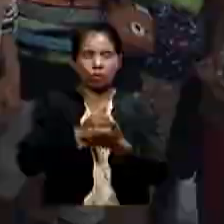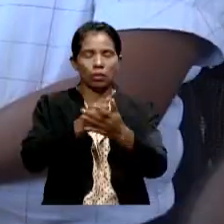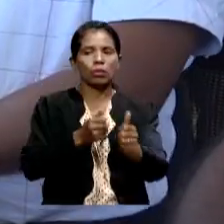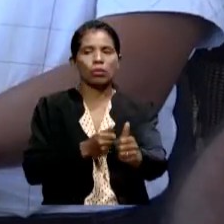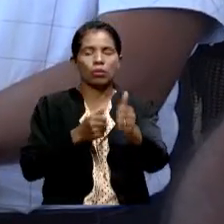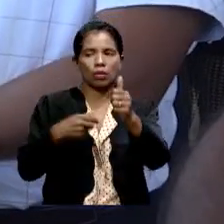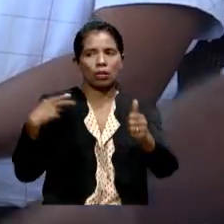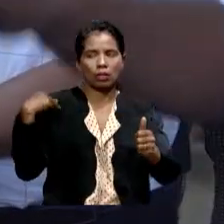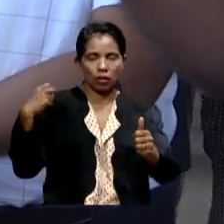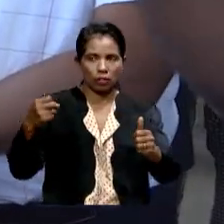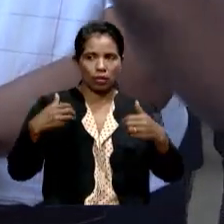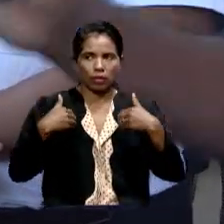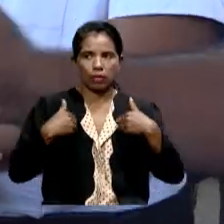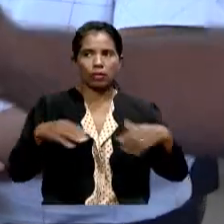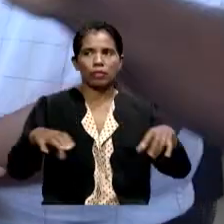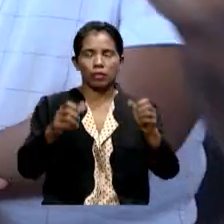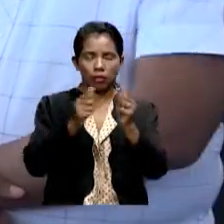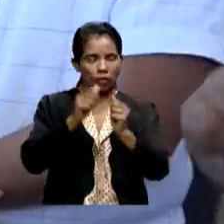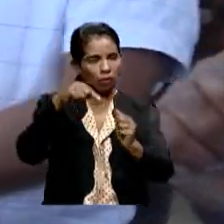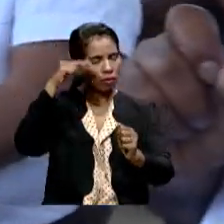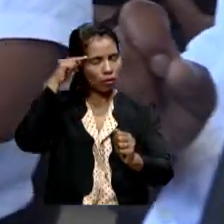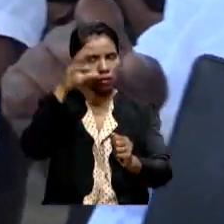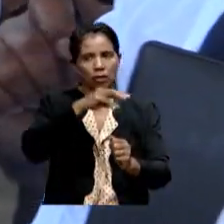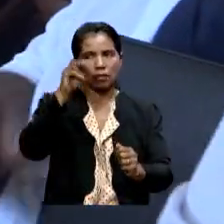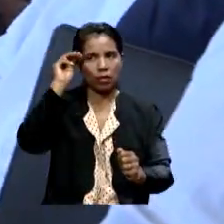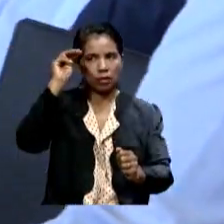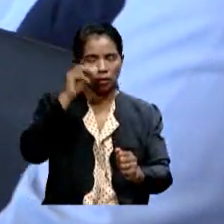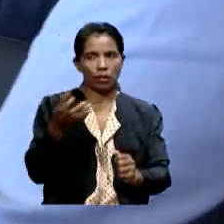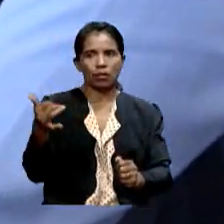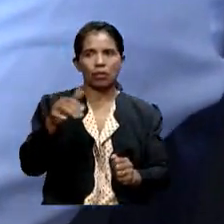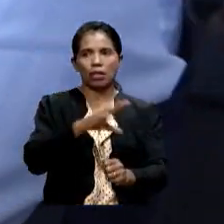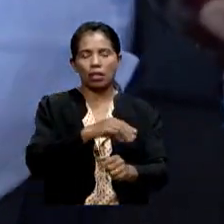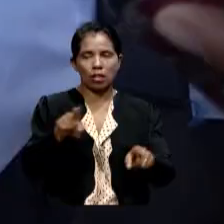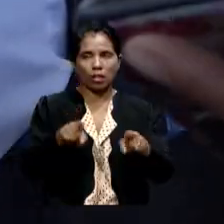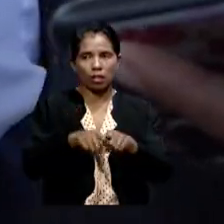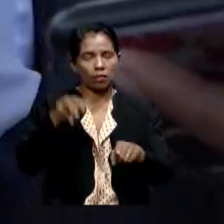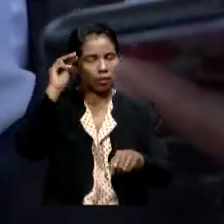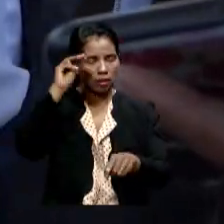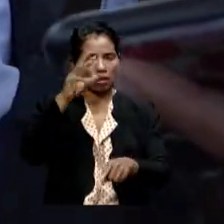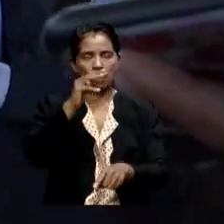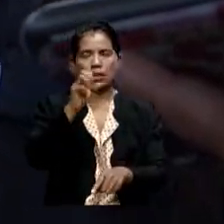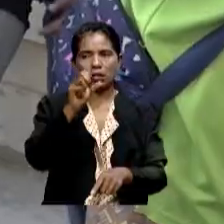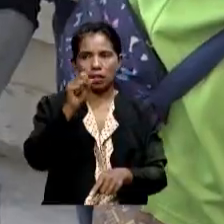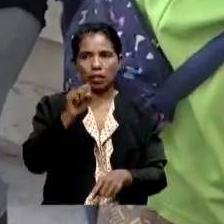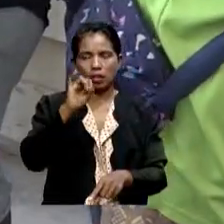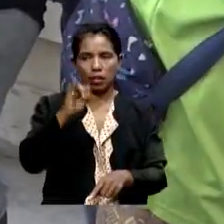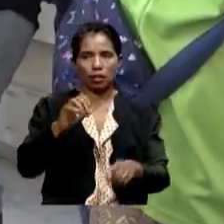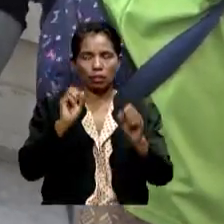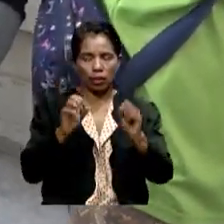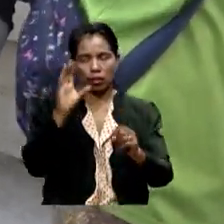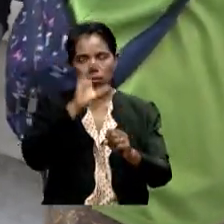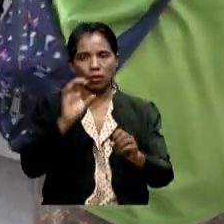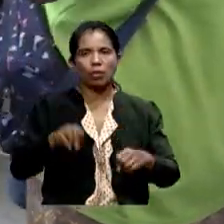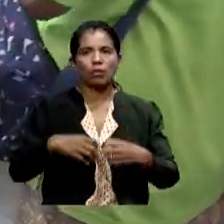Nebeiha. Nomos coordena ho governo liu ministério relevante, hanesan ministério solidariedade social no inclusão, no nebe le buka solução